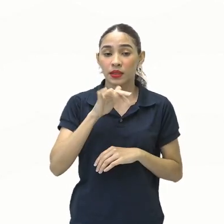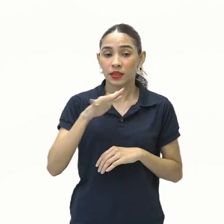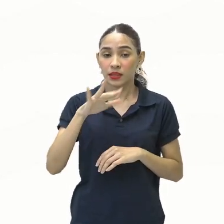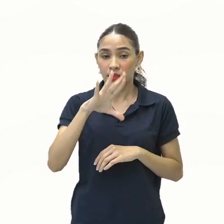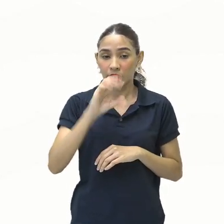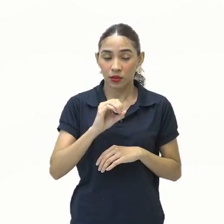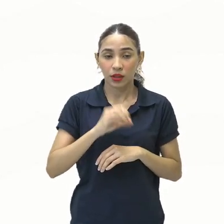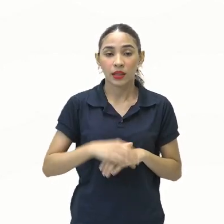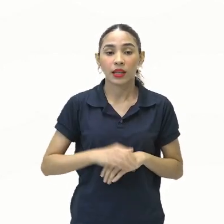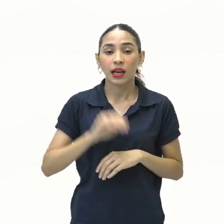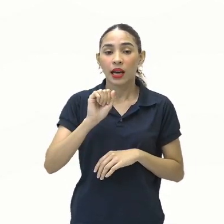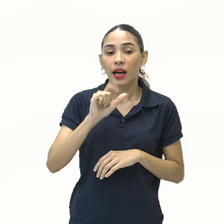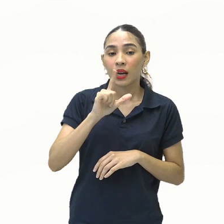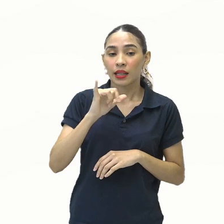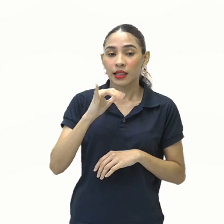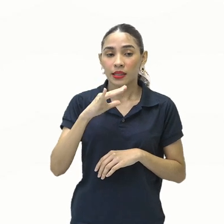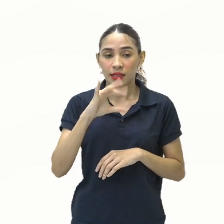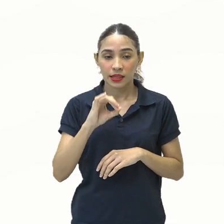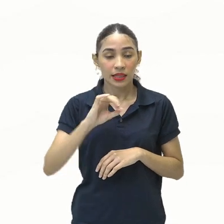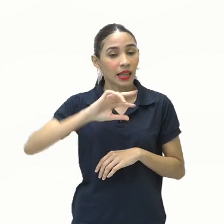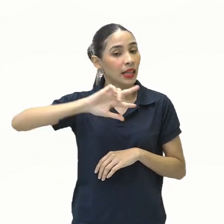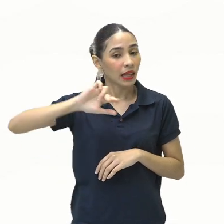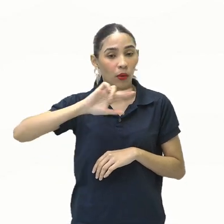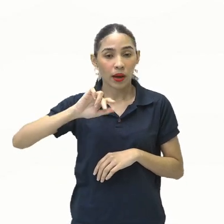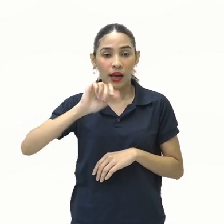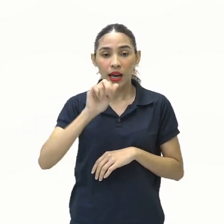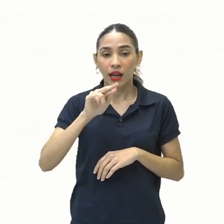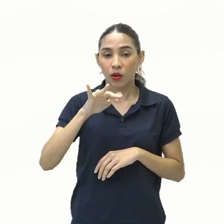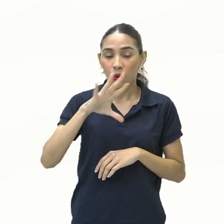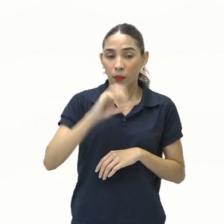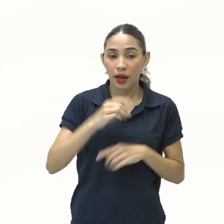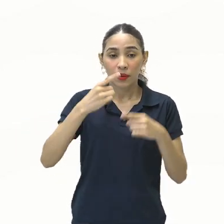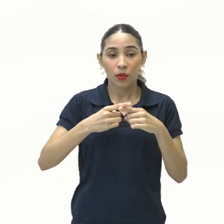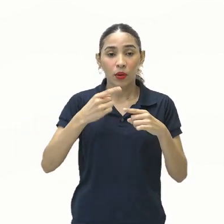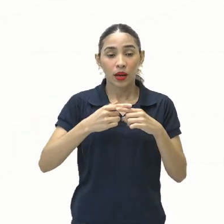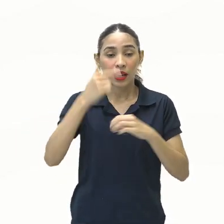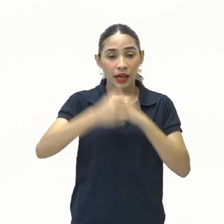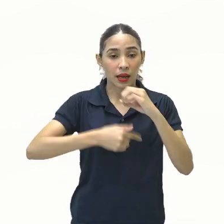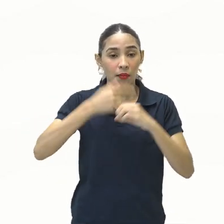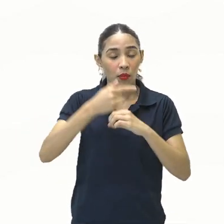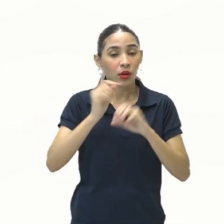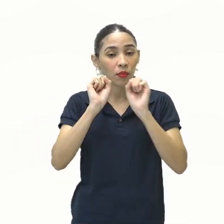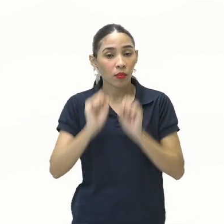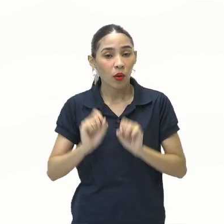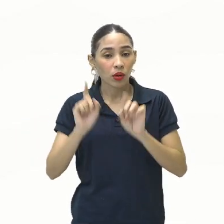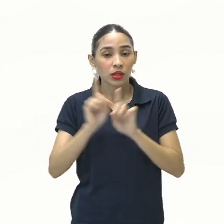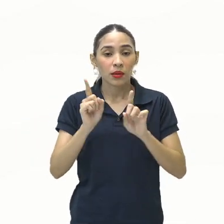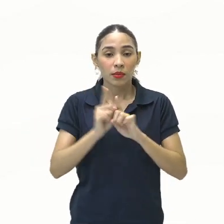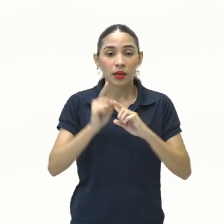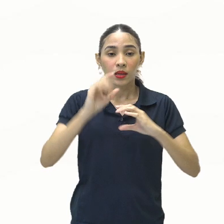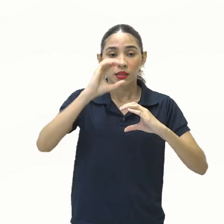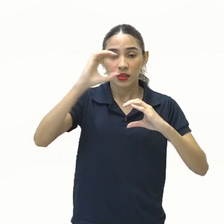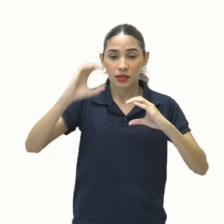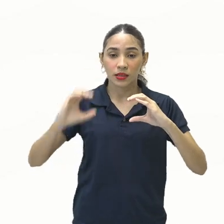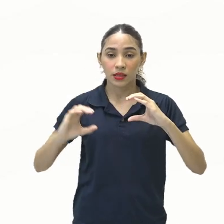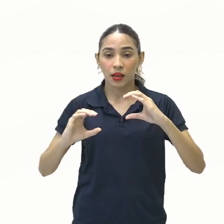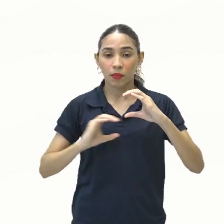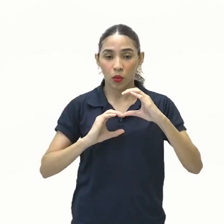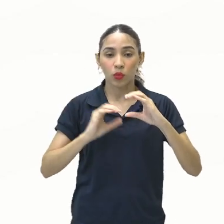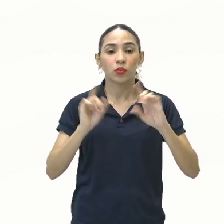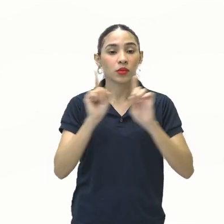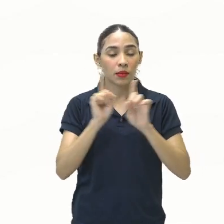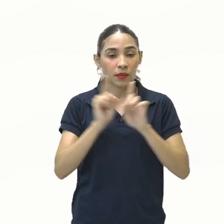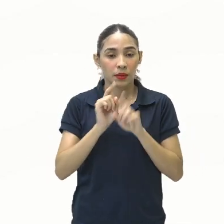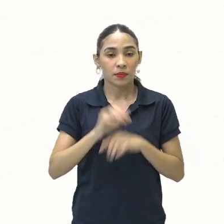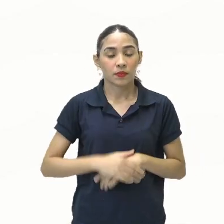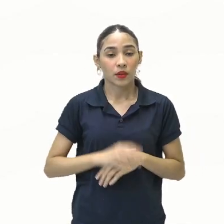cadeia alicíclica, ela não é aromática. Porque uma cadeia carbônica fechada, ela pode ter 6 carbonos, sim, aqui. Mas